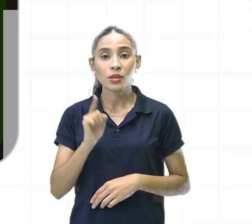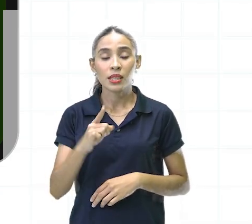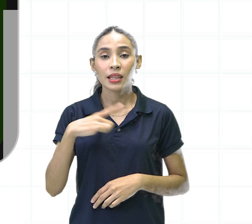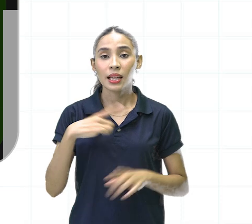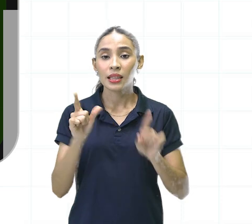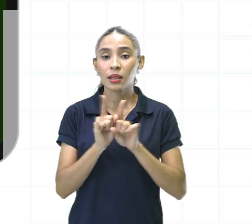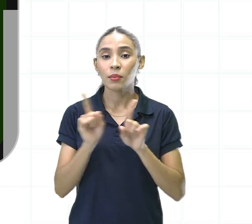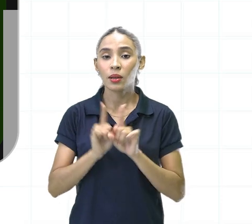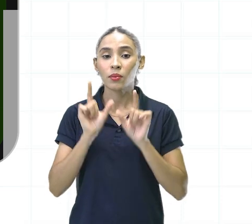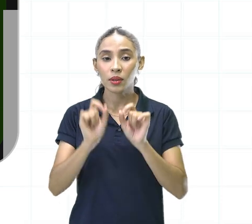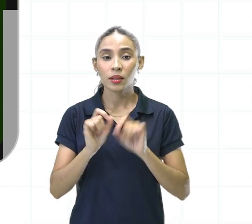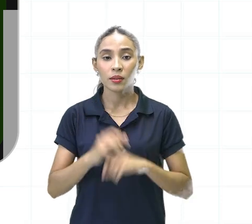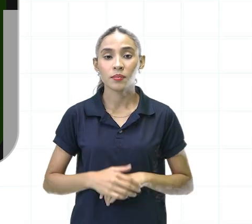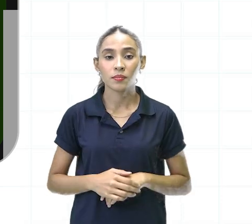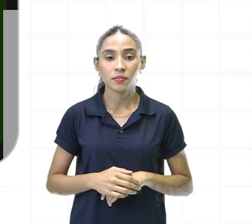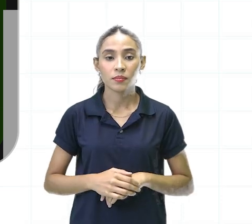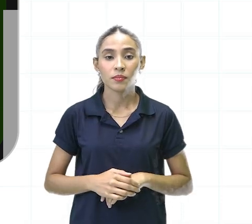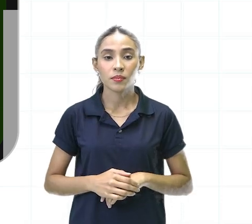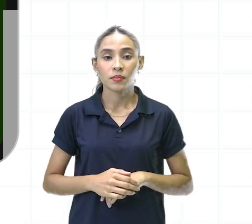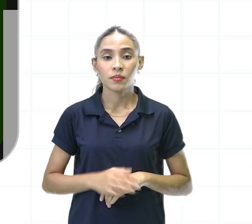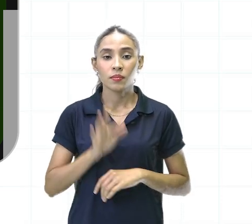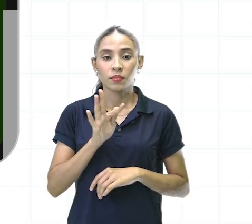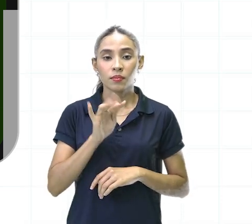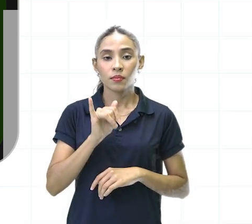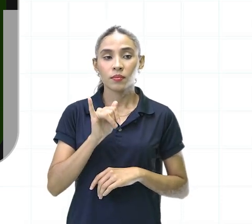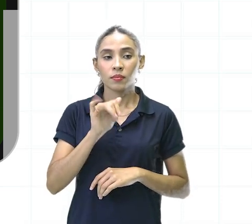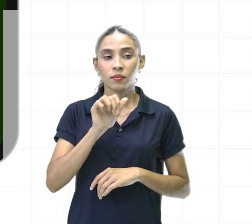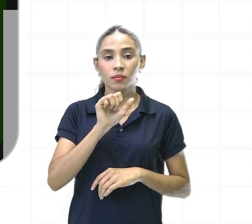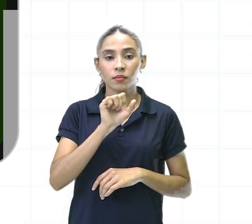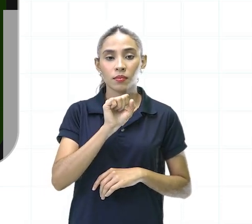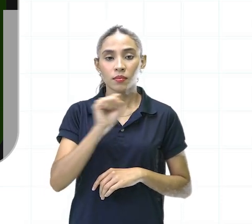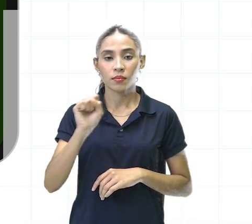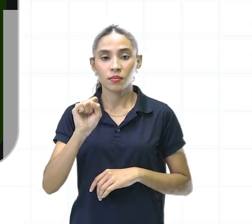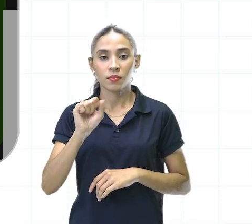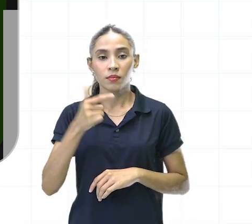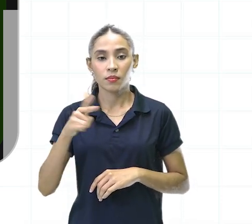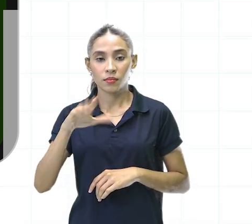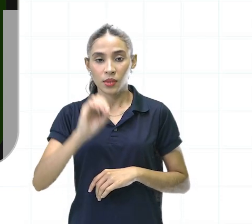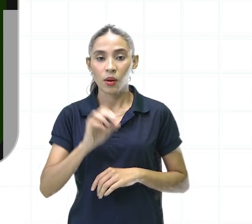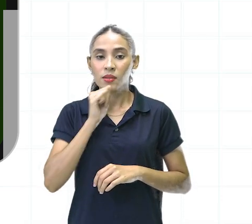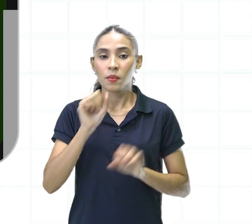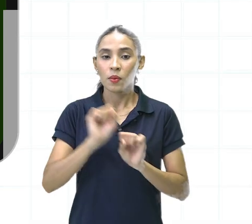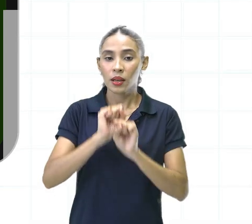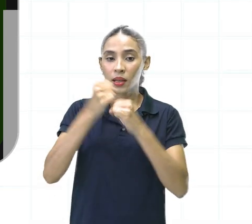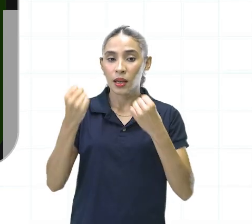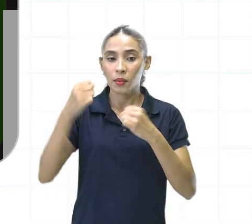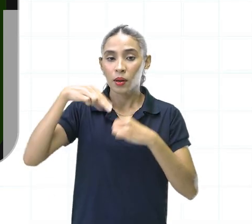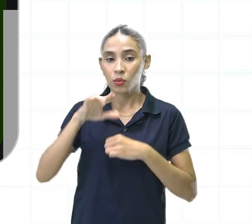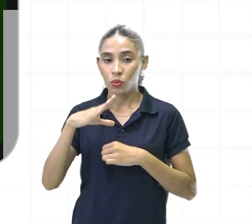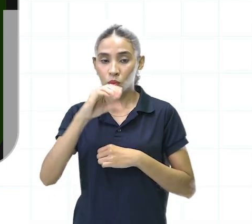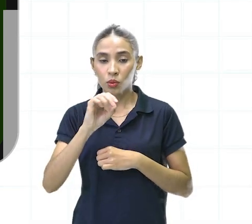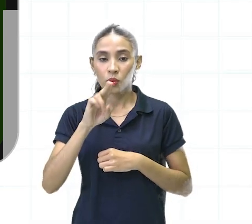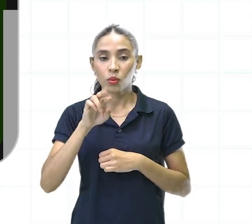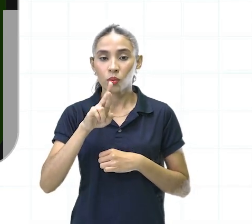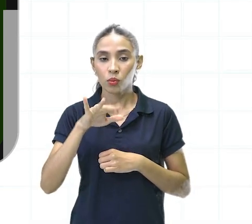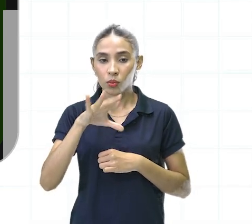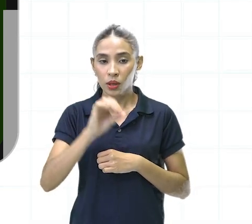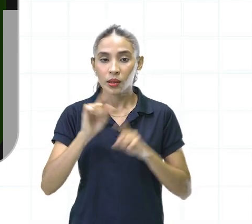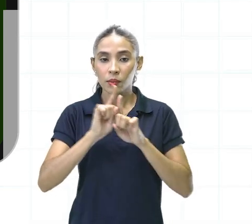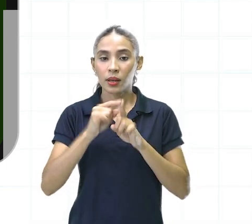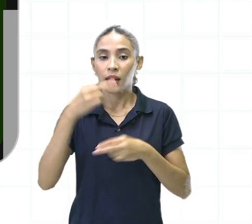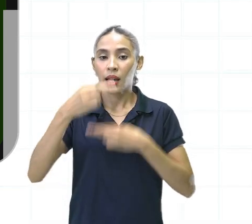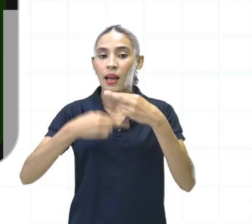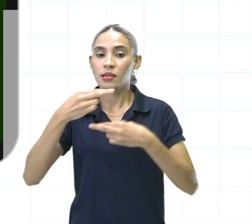você tem aí, neste caso, a fissão, é a quebra de núcleos grandes, como o urânio, a reação